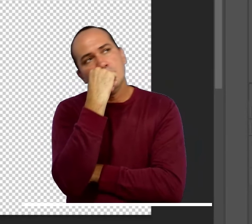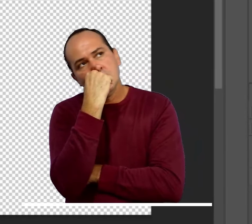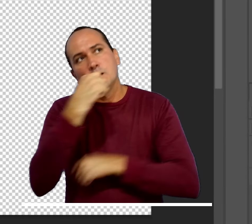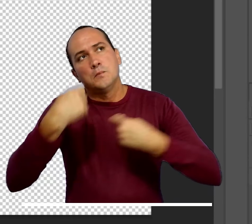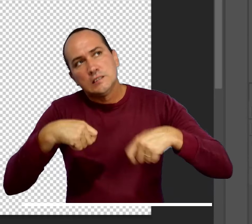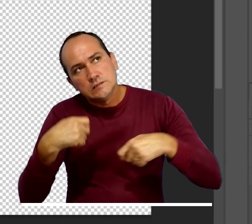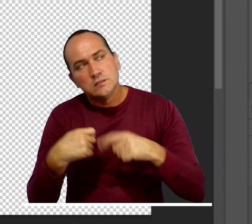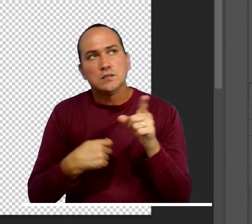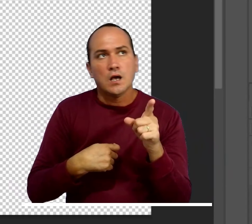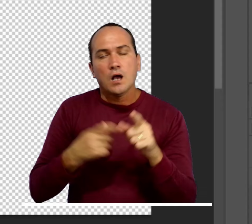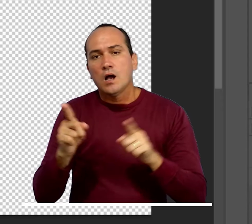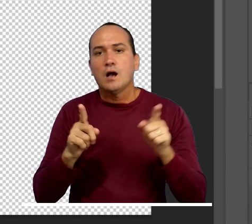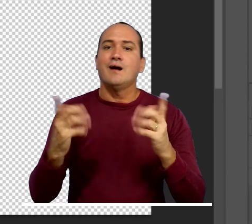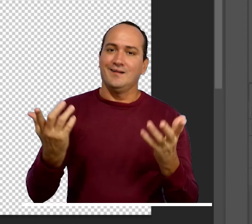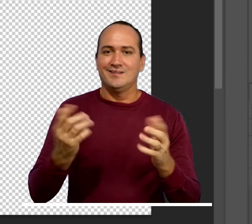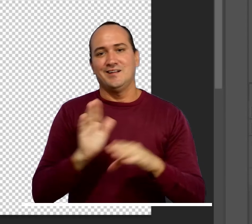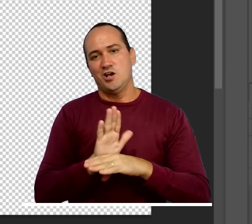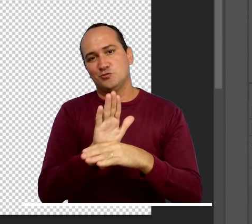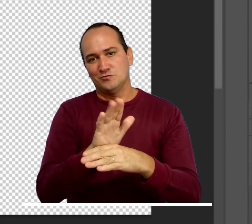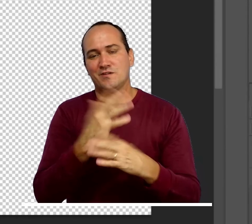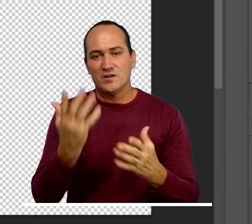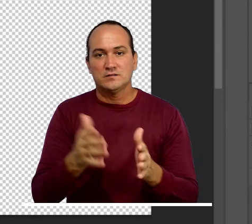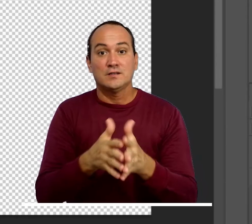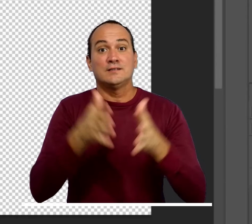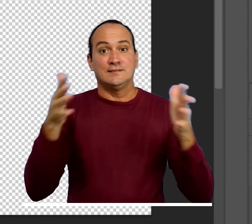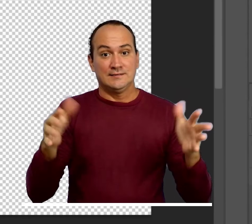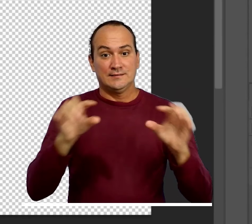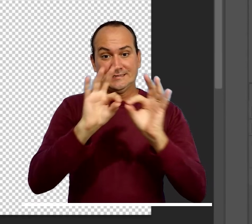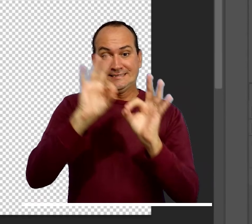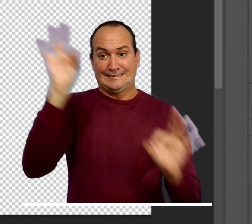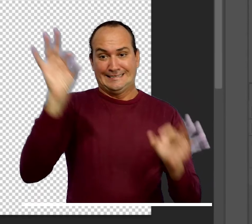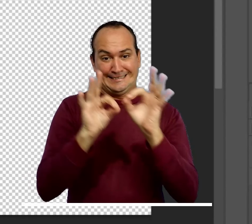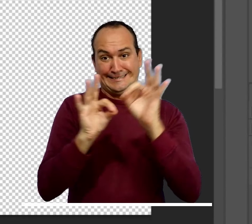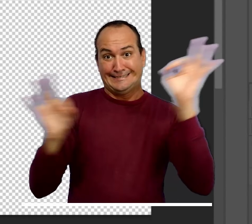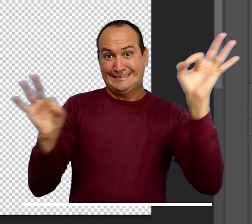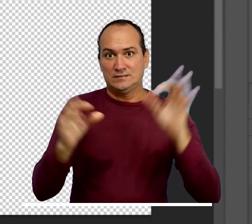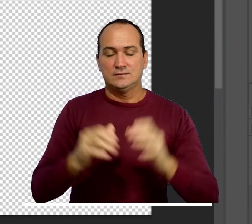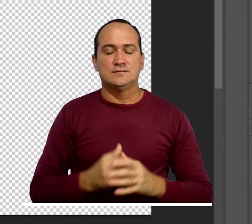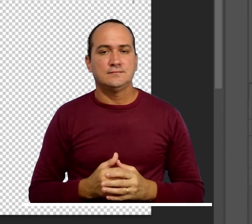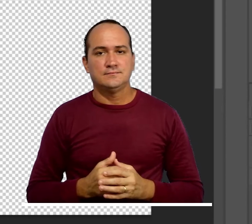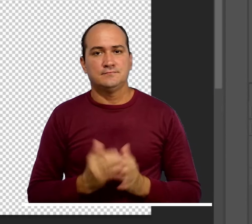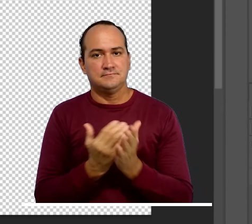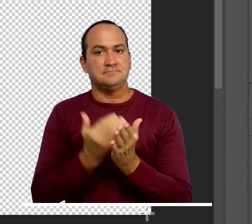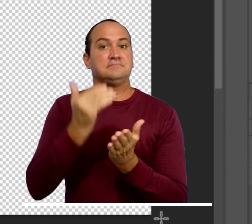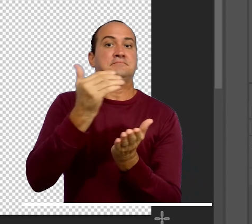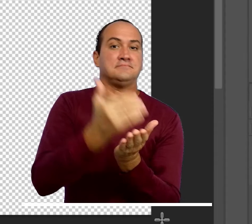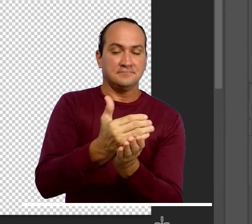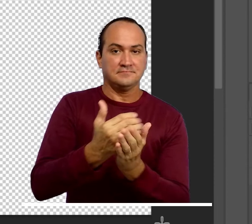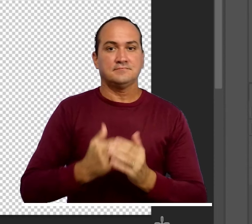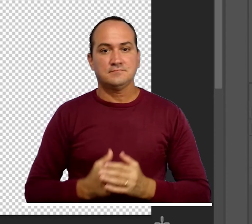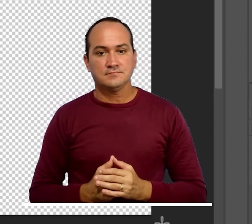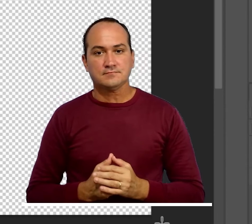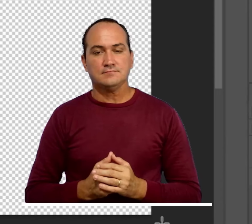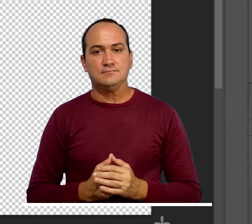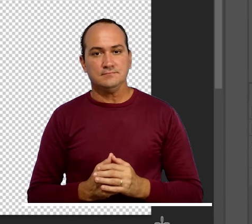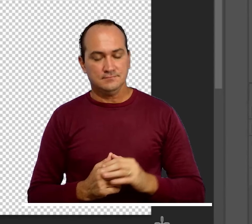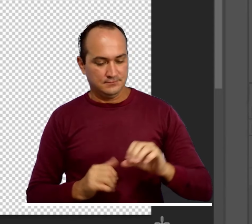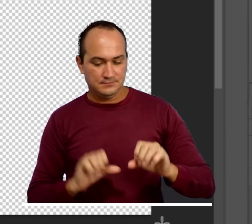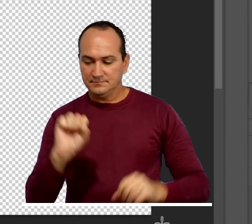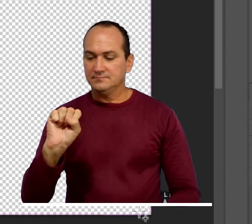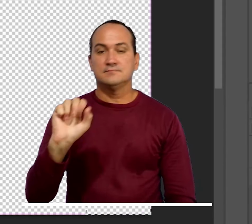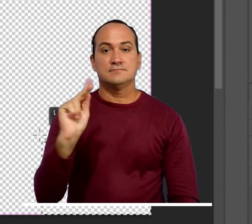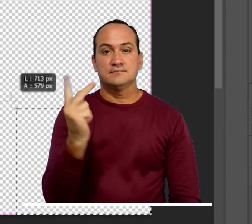precisando, certo? Eu vou acrescentar mais seleção, né, porque eu selecionei esse lado, eu vou acrescentar mais seleção simplesmente segurando a tecla